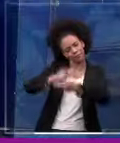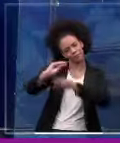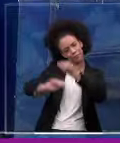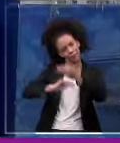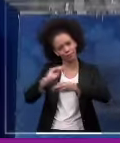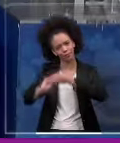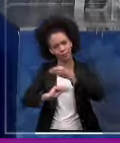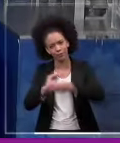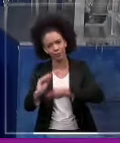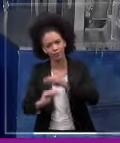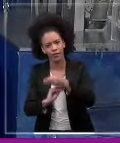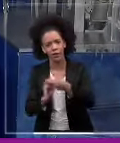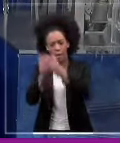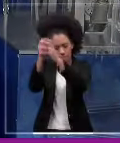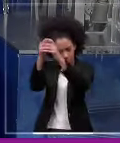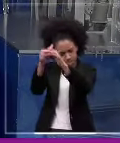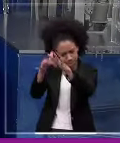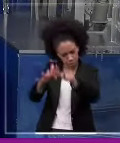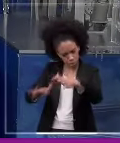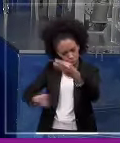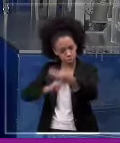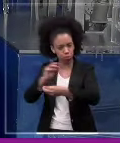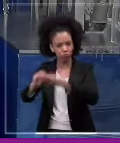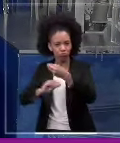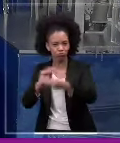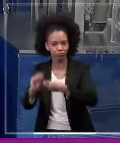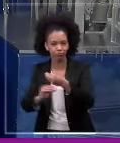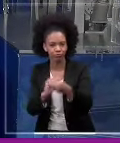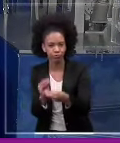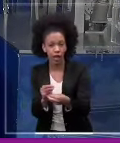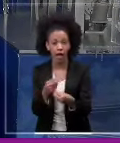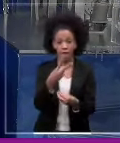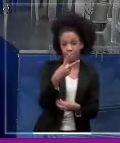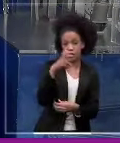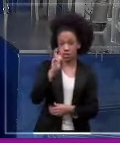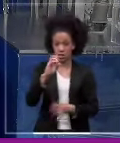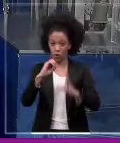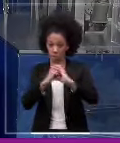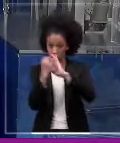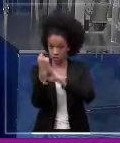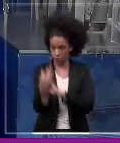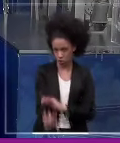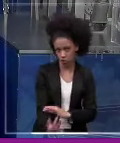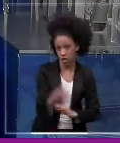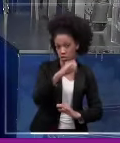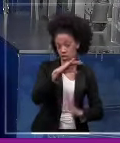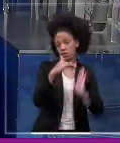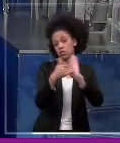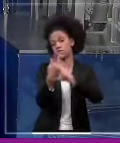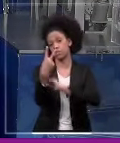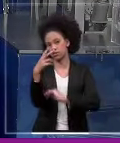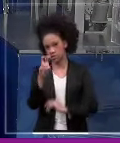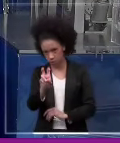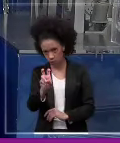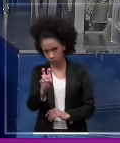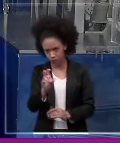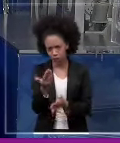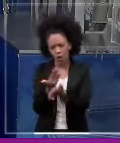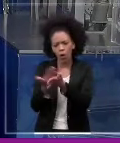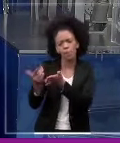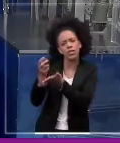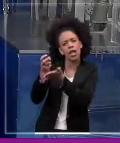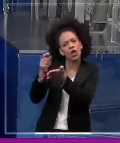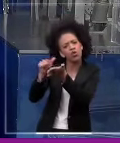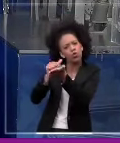Globo carregado. Embaralhando, 25 bolas numeradas de 01 a 25. Começou o sorteio da